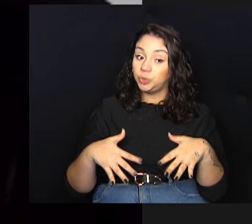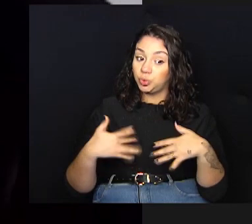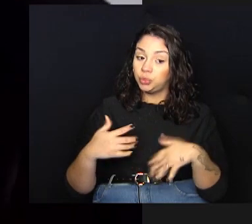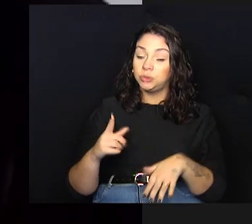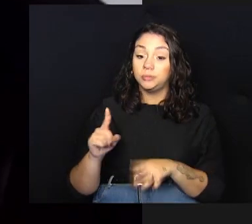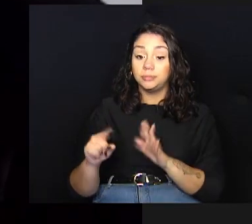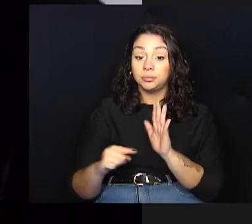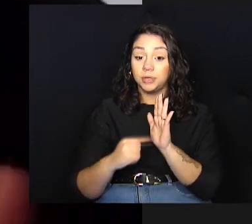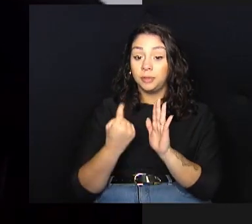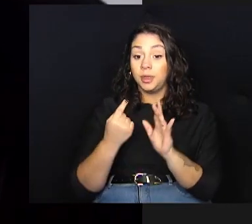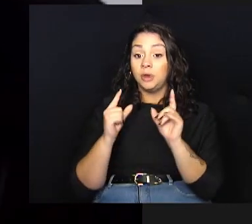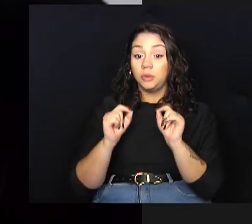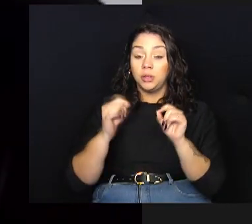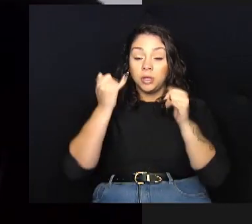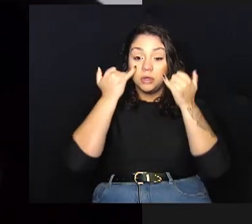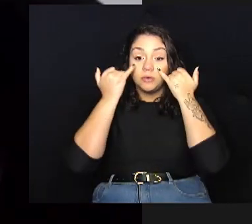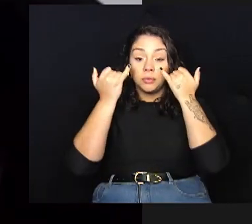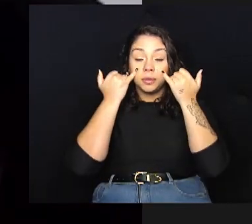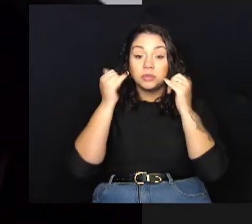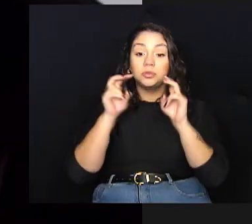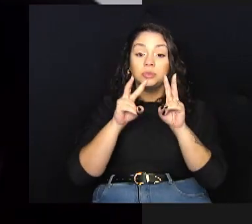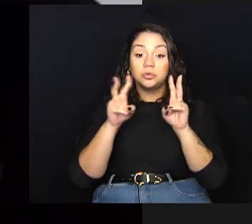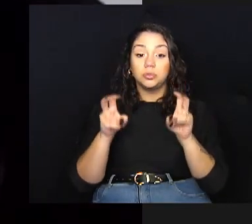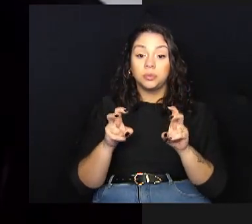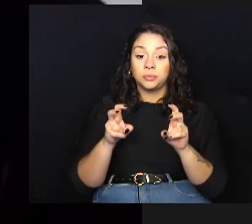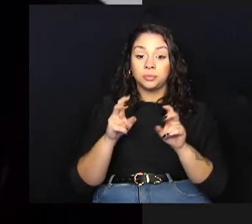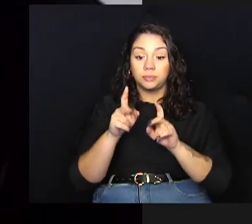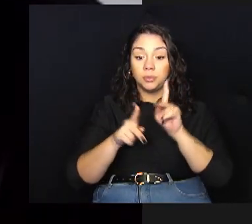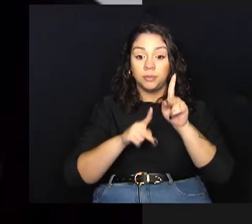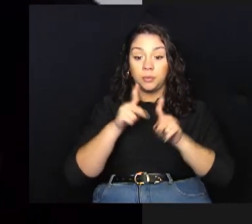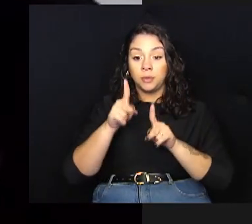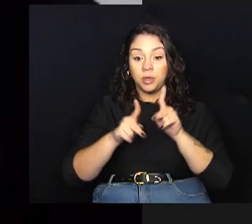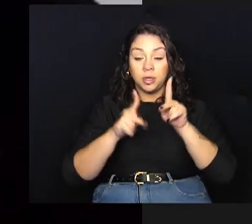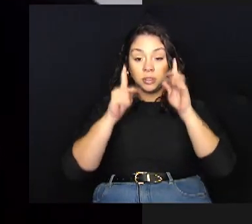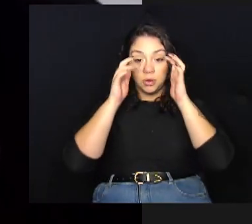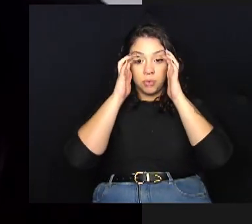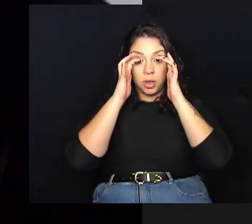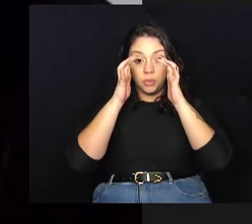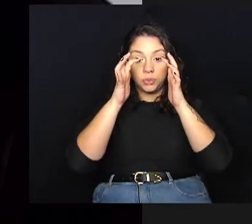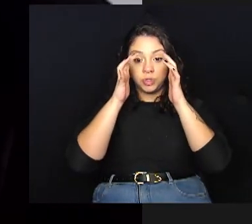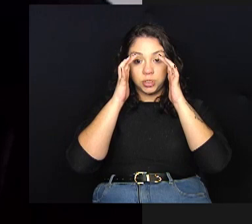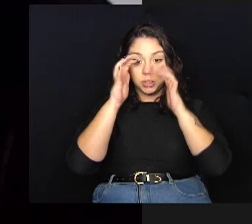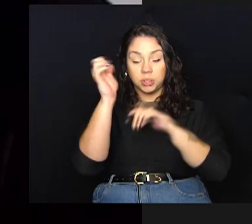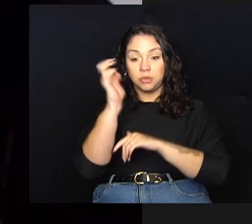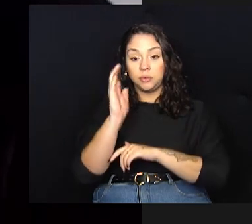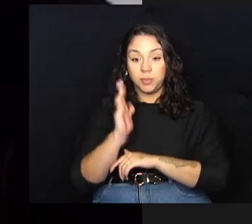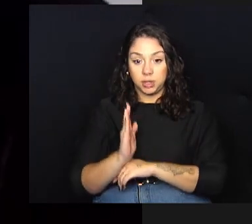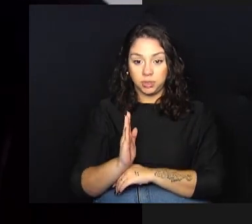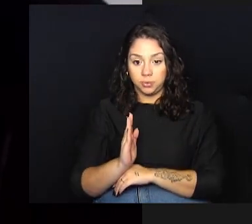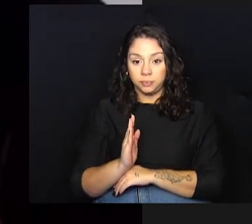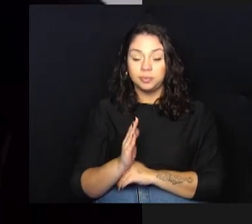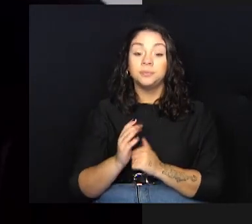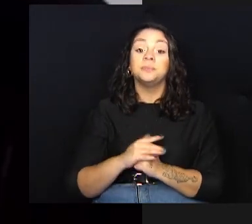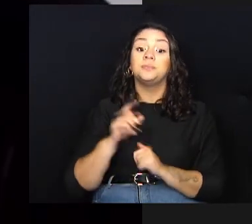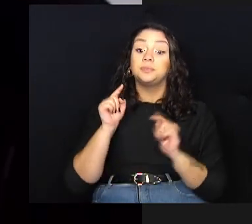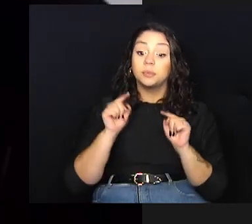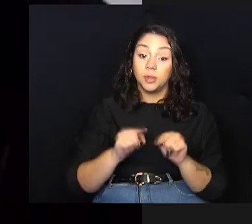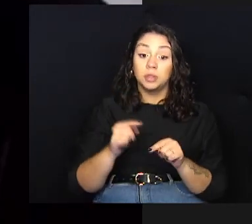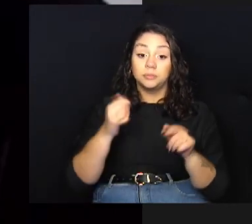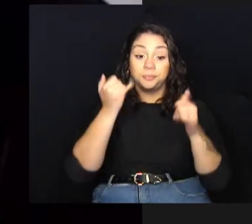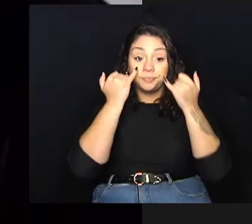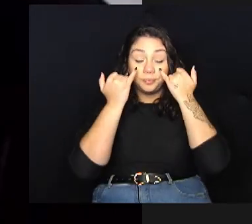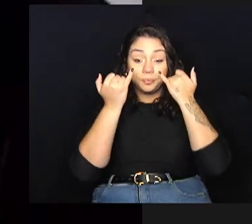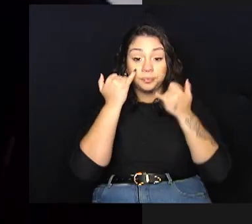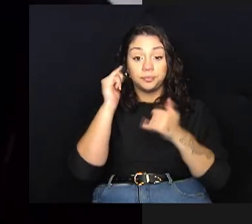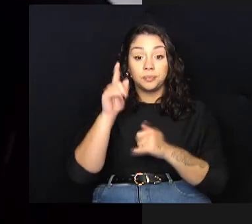a gente vai ter informação sobre a população autista do Brasil tá E essa informação ela é muito interessante